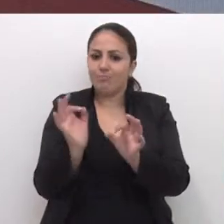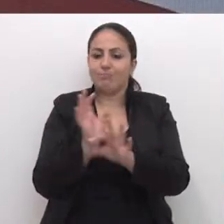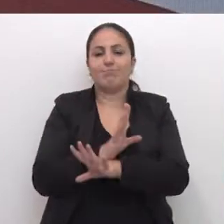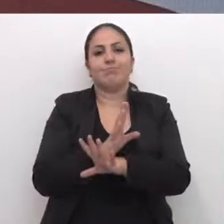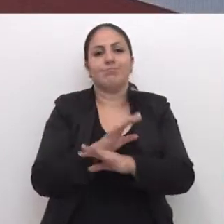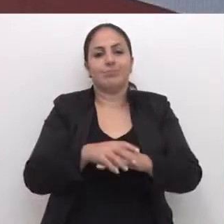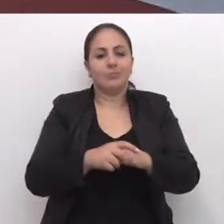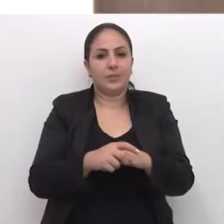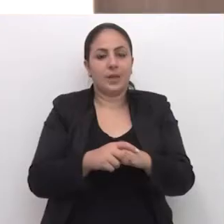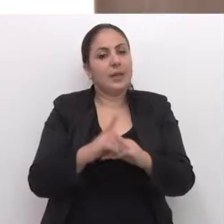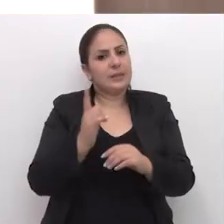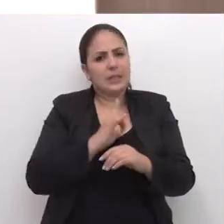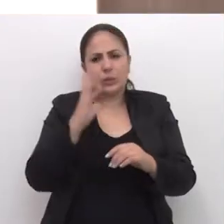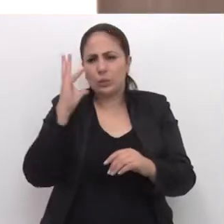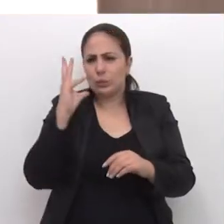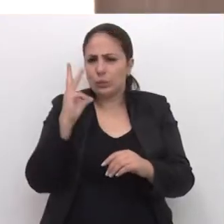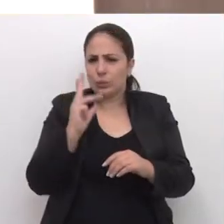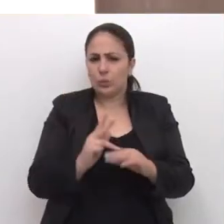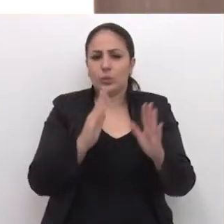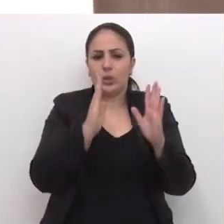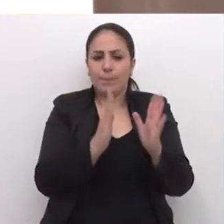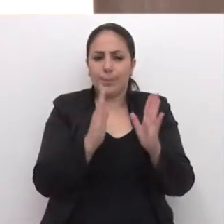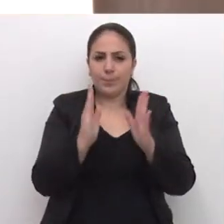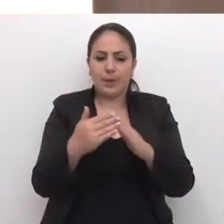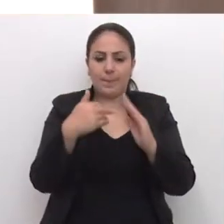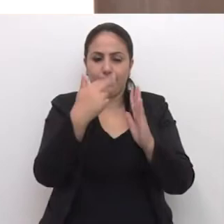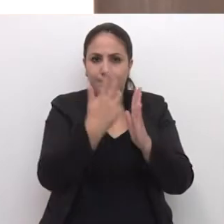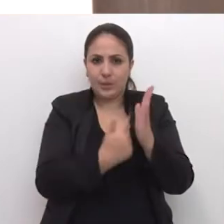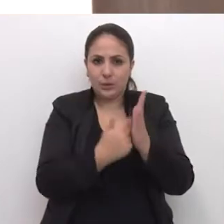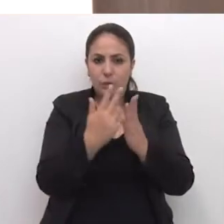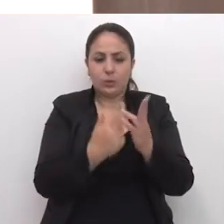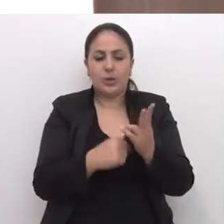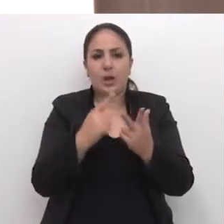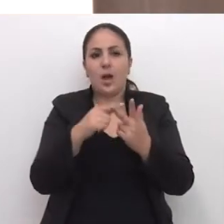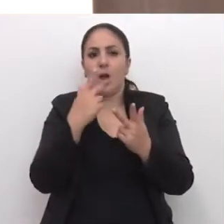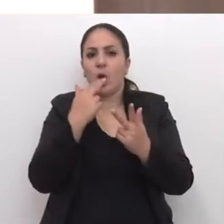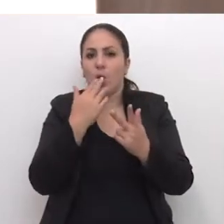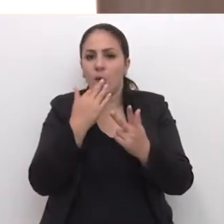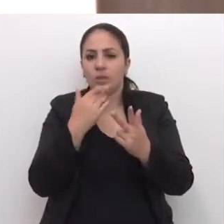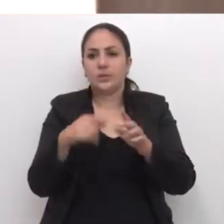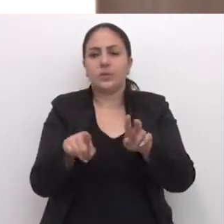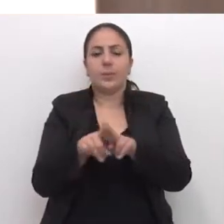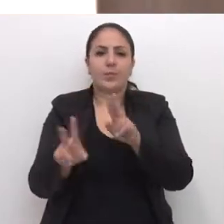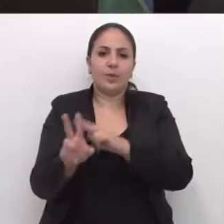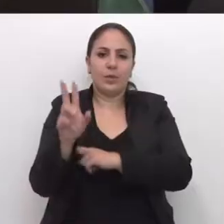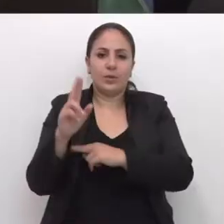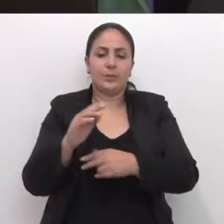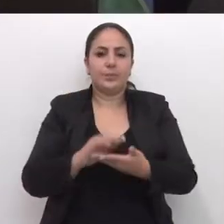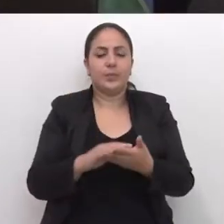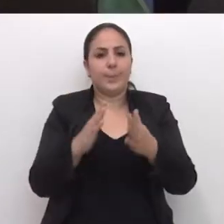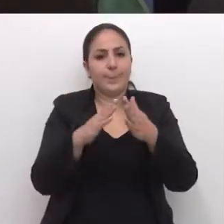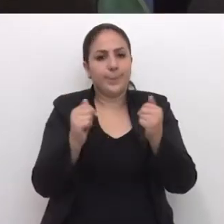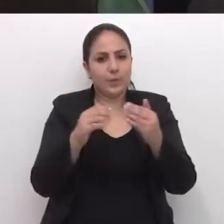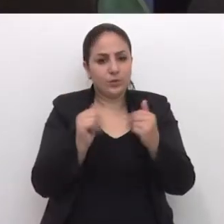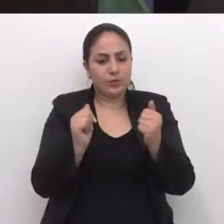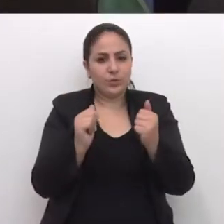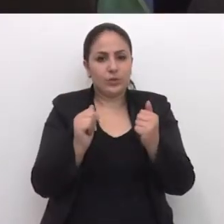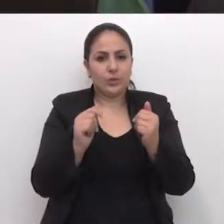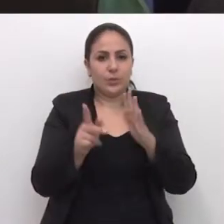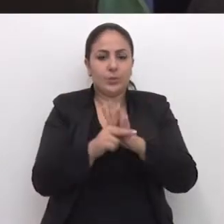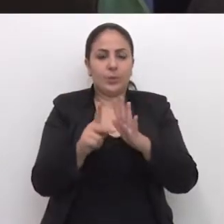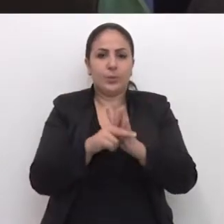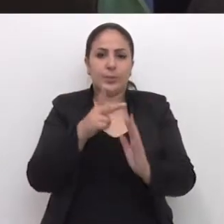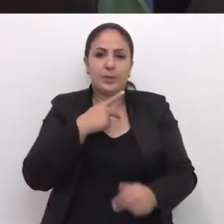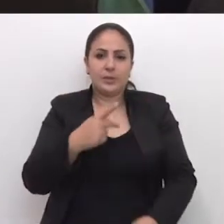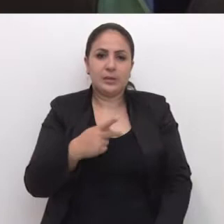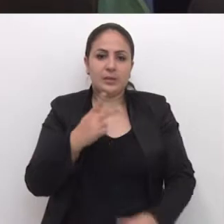já estava pronto, prevendo todas as etapas da pintura, cores e valores. A solicitação por parte